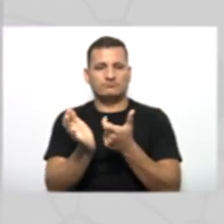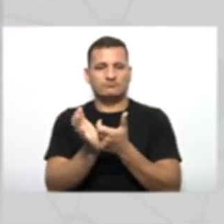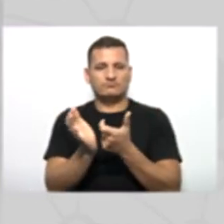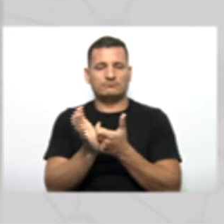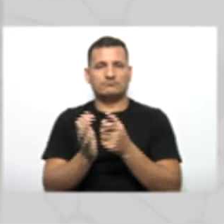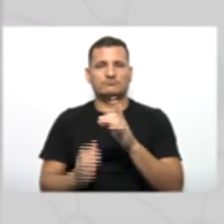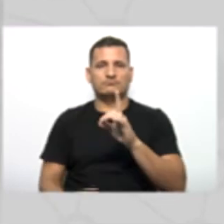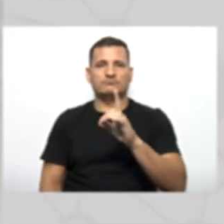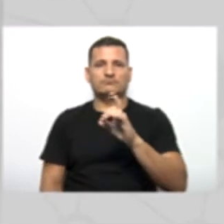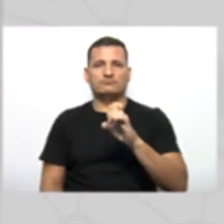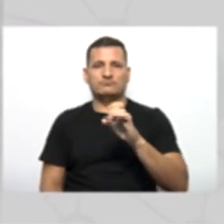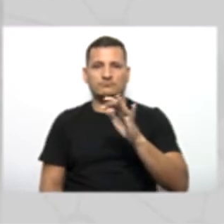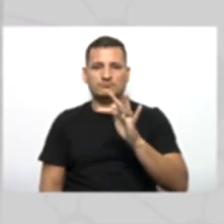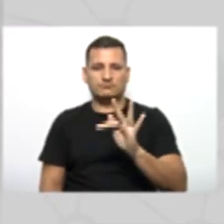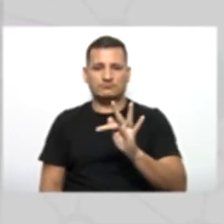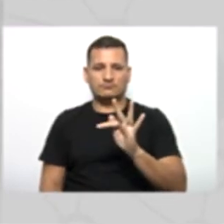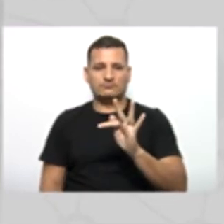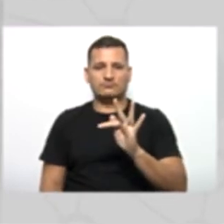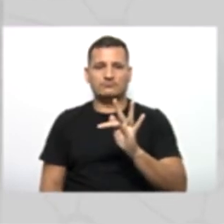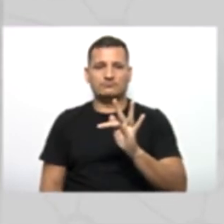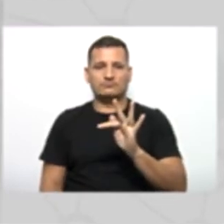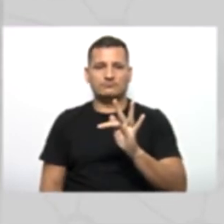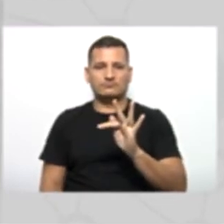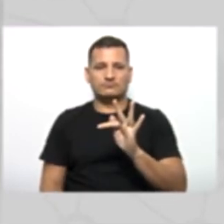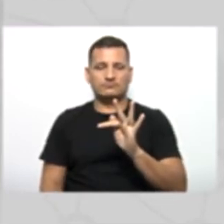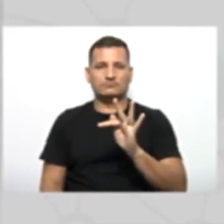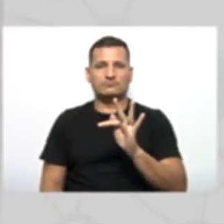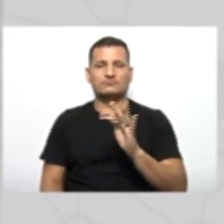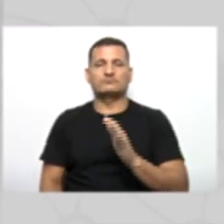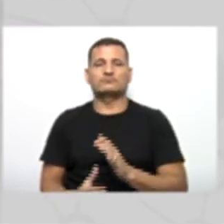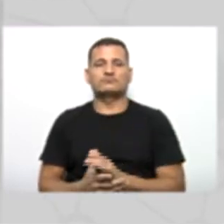exibir info de novo. Olha a indentação.